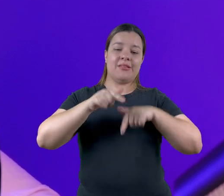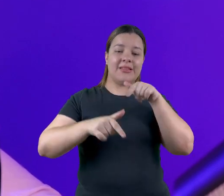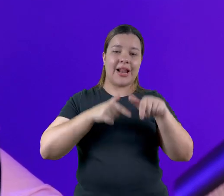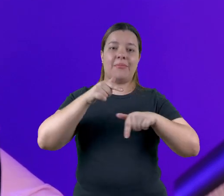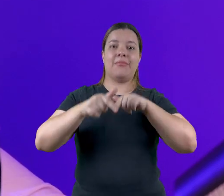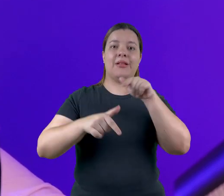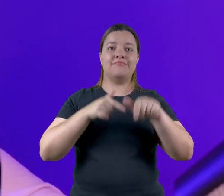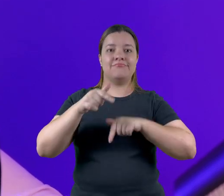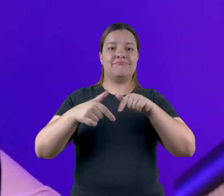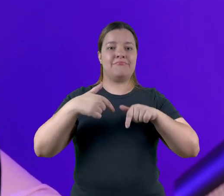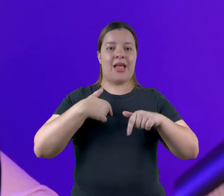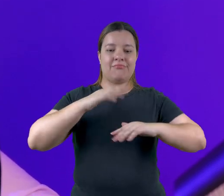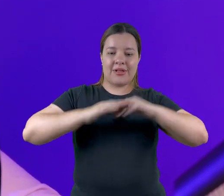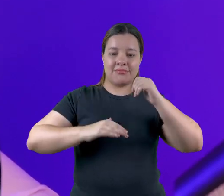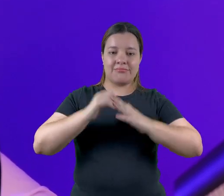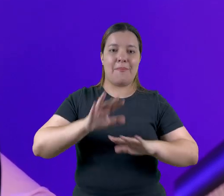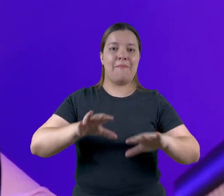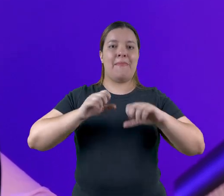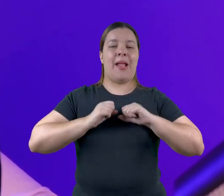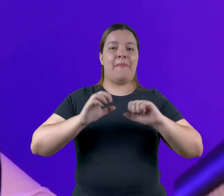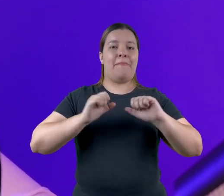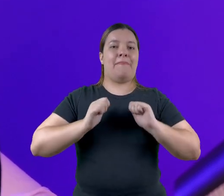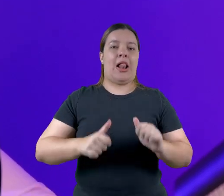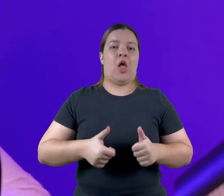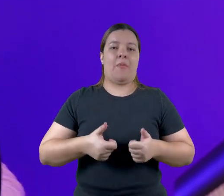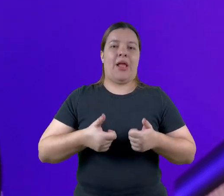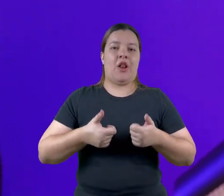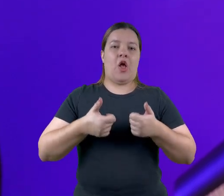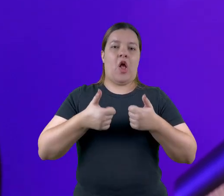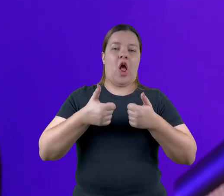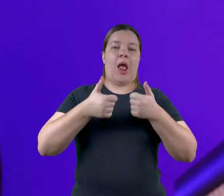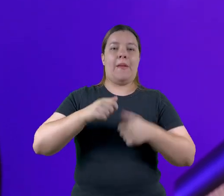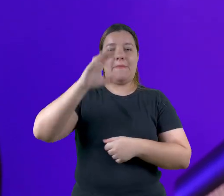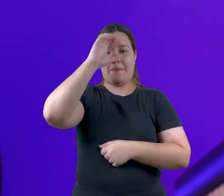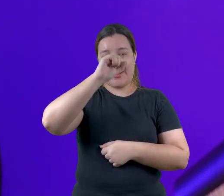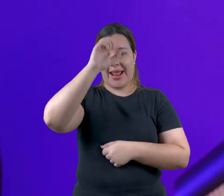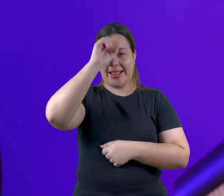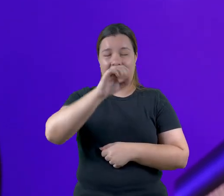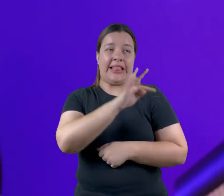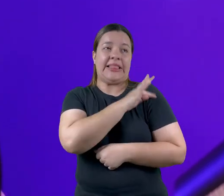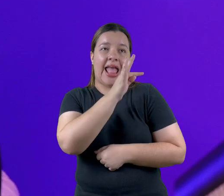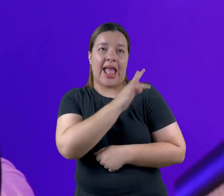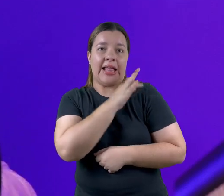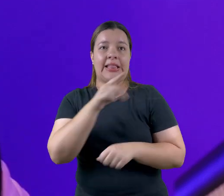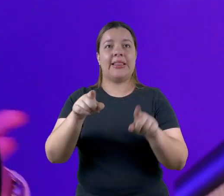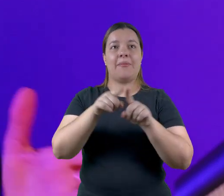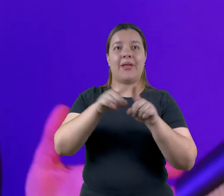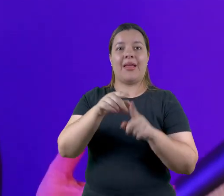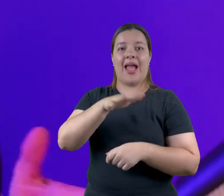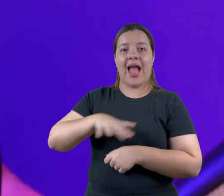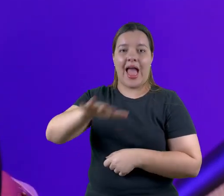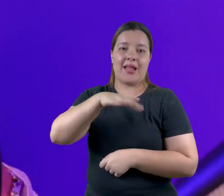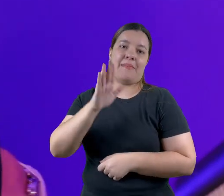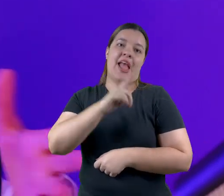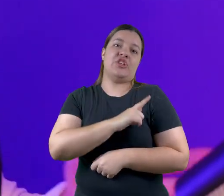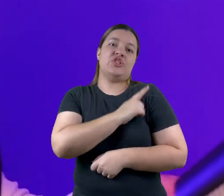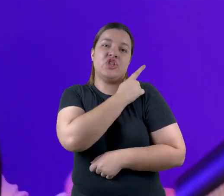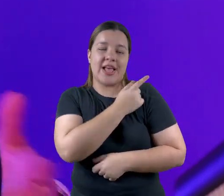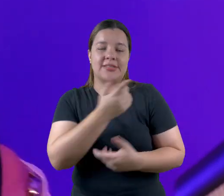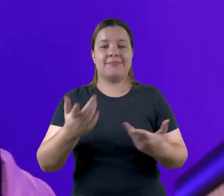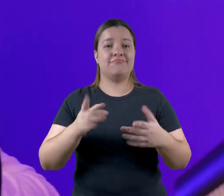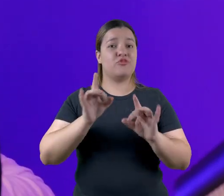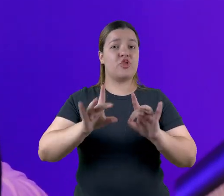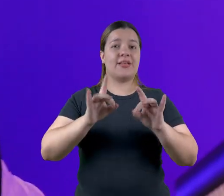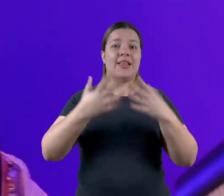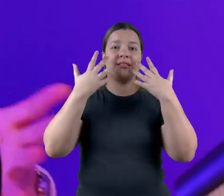eh melhorando seus Skills você vai se aperfeiçoando mais em uma área técnica ou uma área mais de gestão